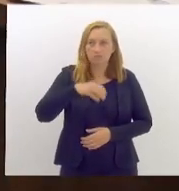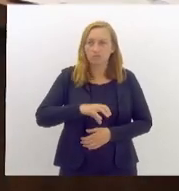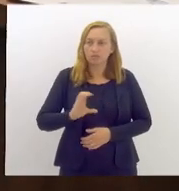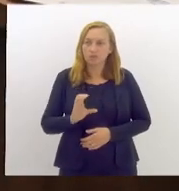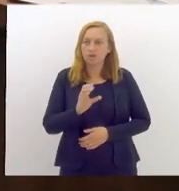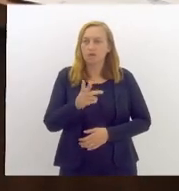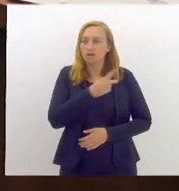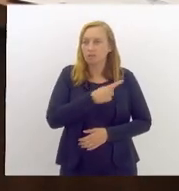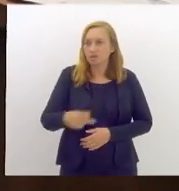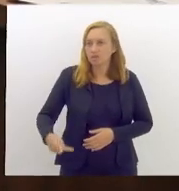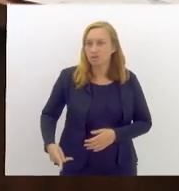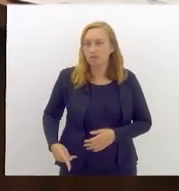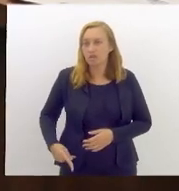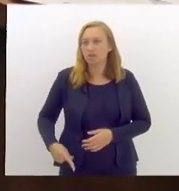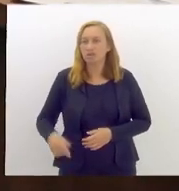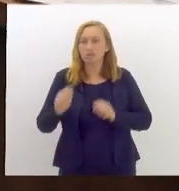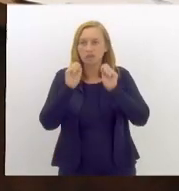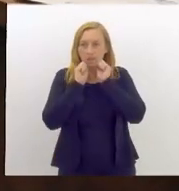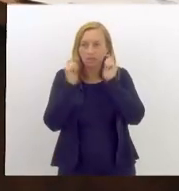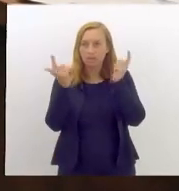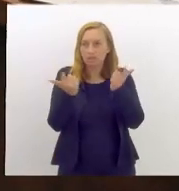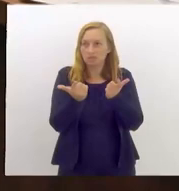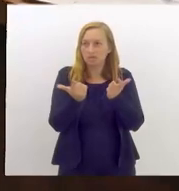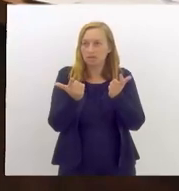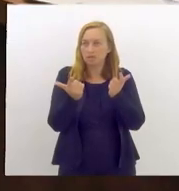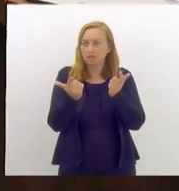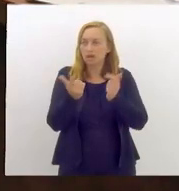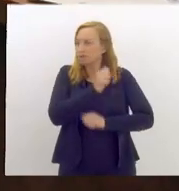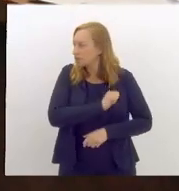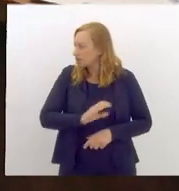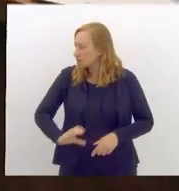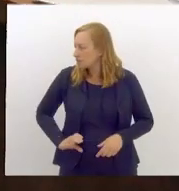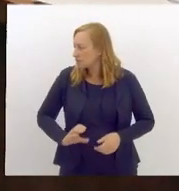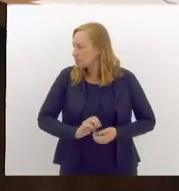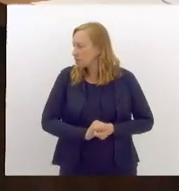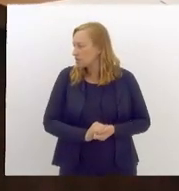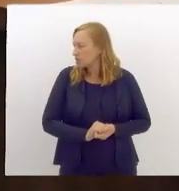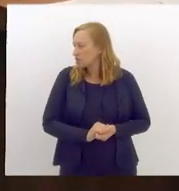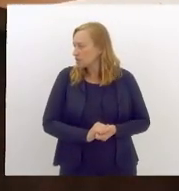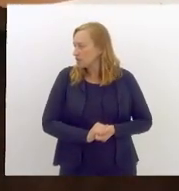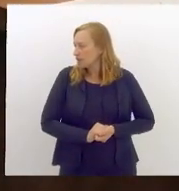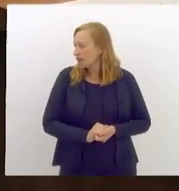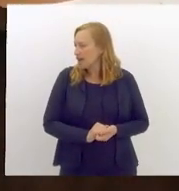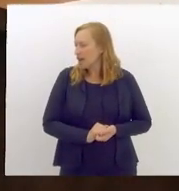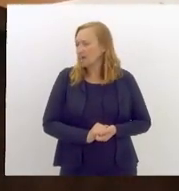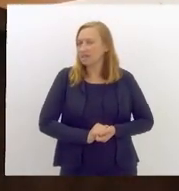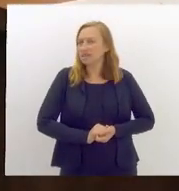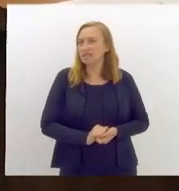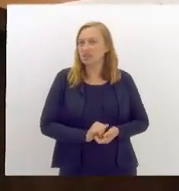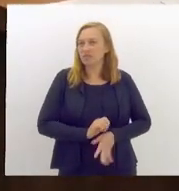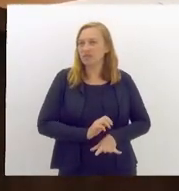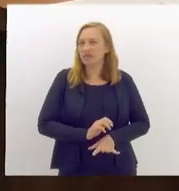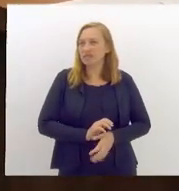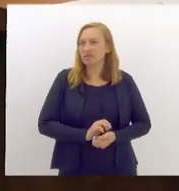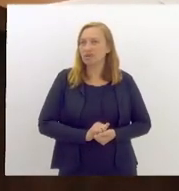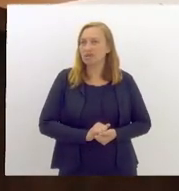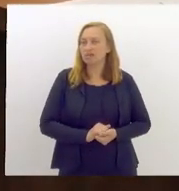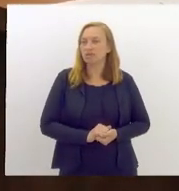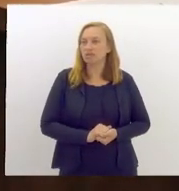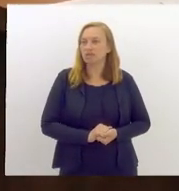Presidente orgânico André Ceciliano eu acho que se a gente o que aconteceu ontem hoje nessa Assembleia